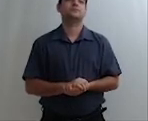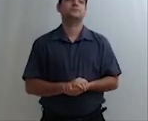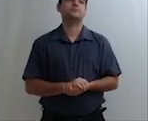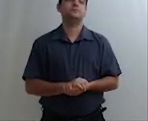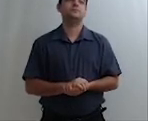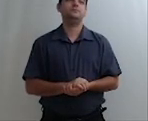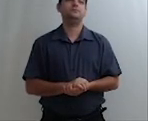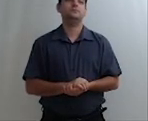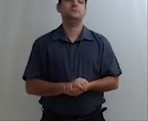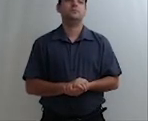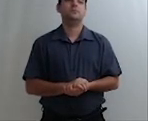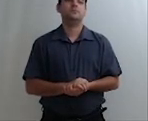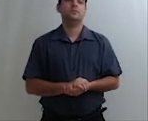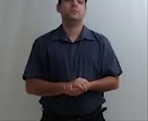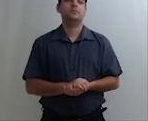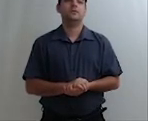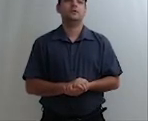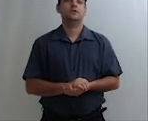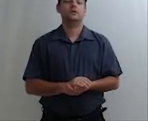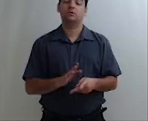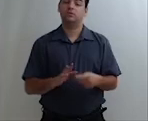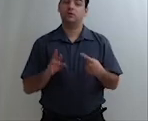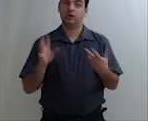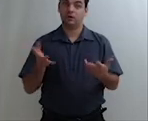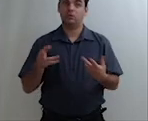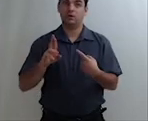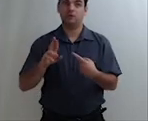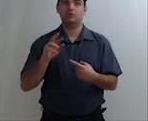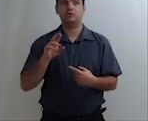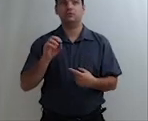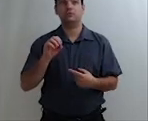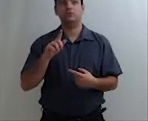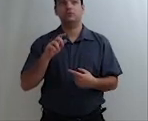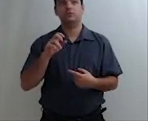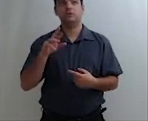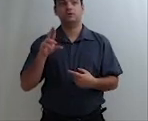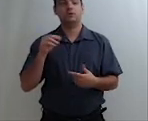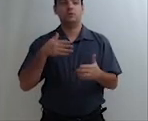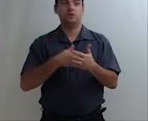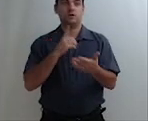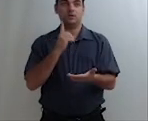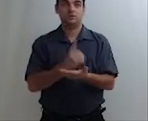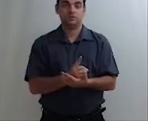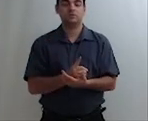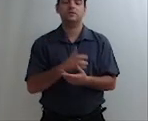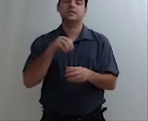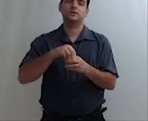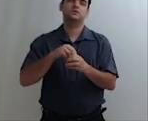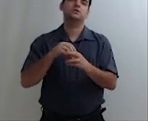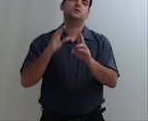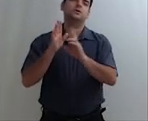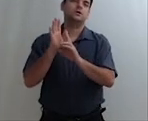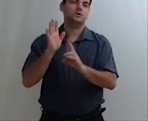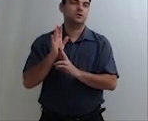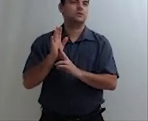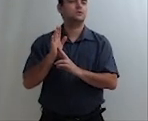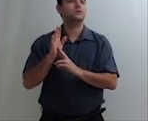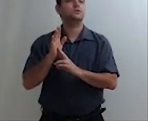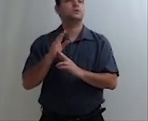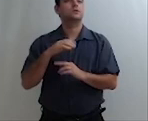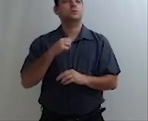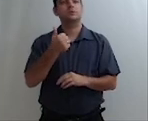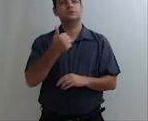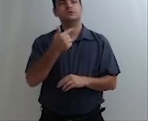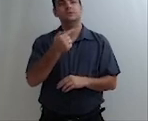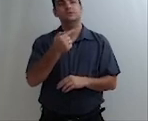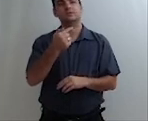Rogério esiet é uma embargo de declaração no Agravo regimental no resp 1.736